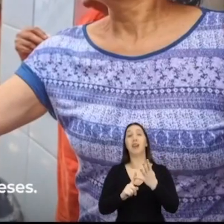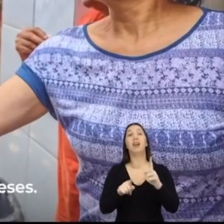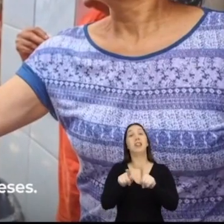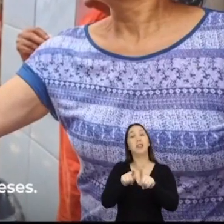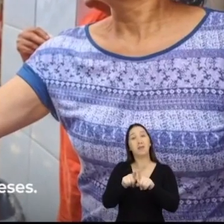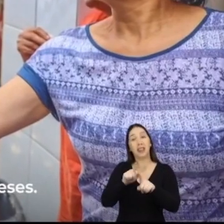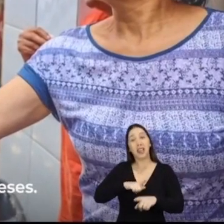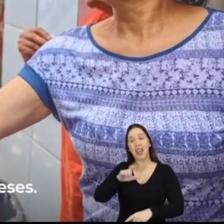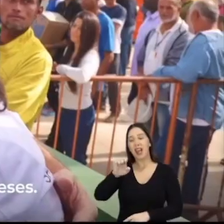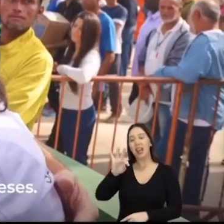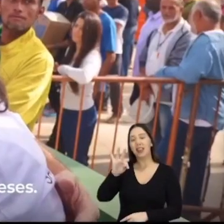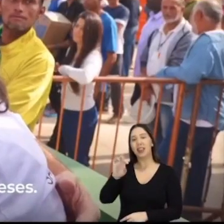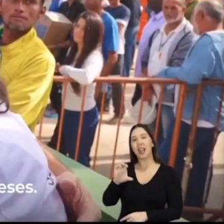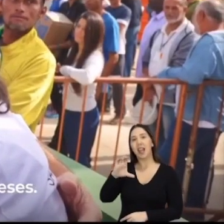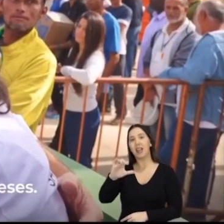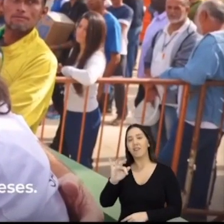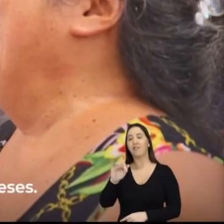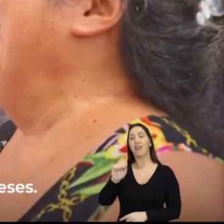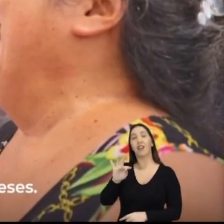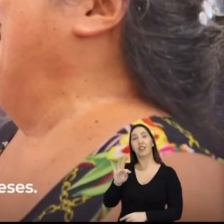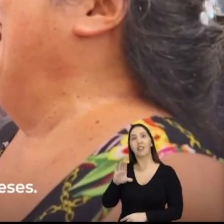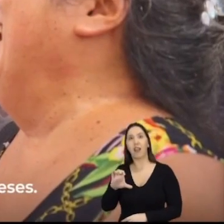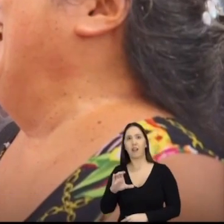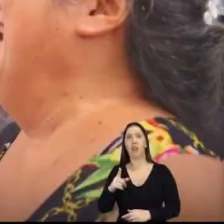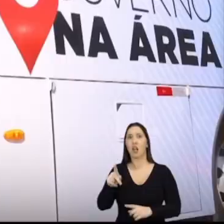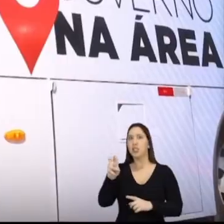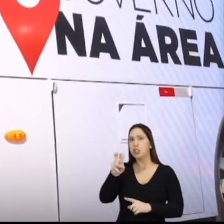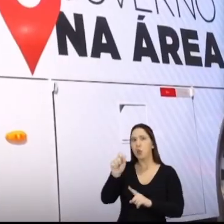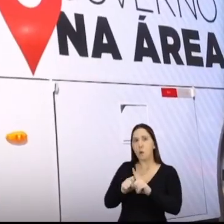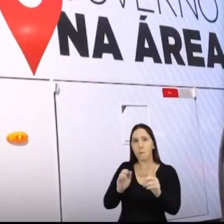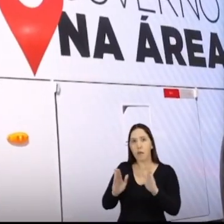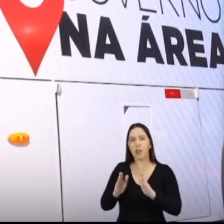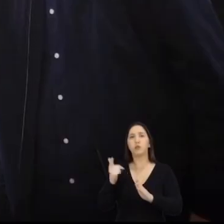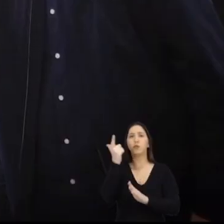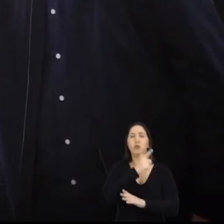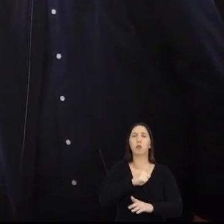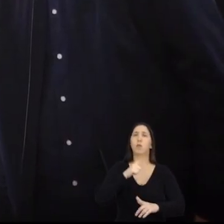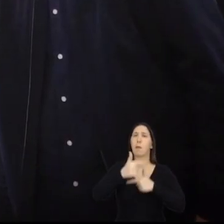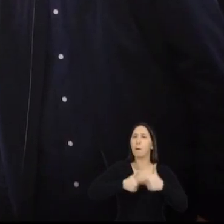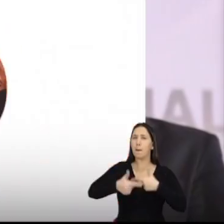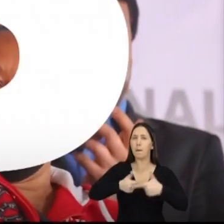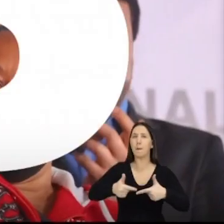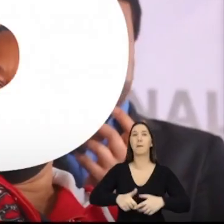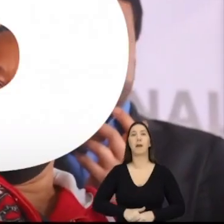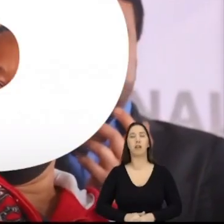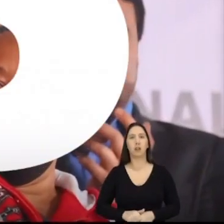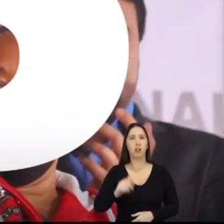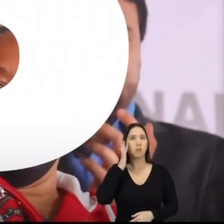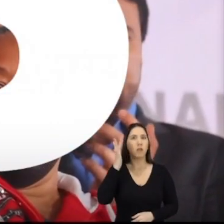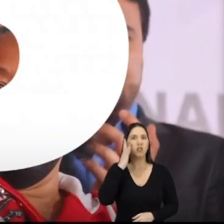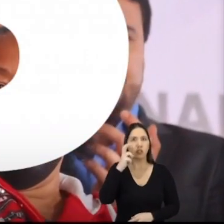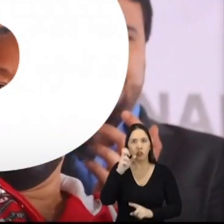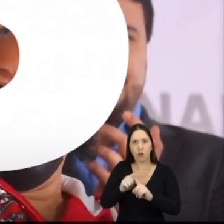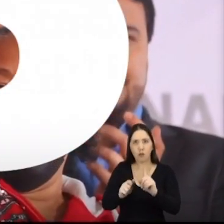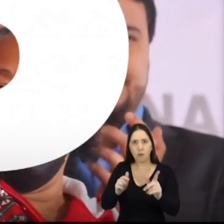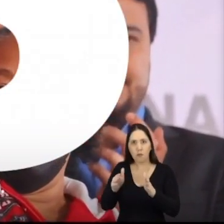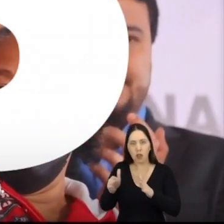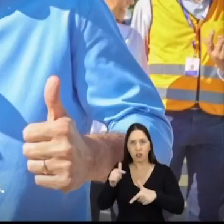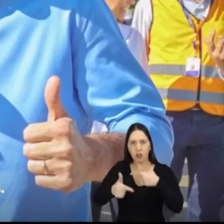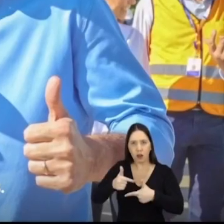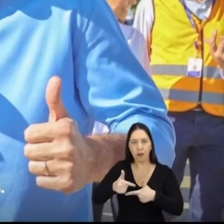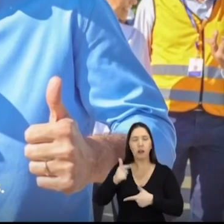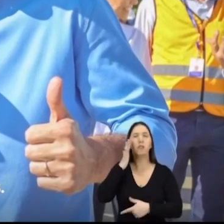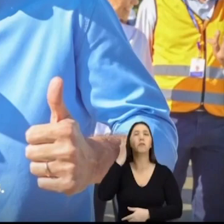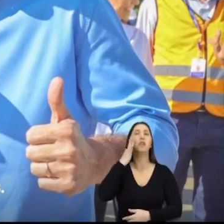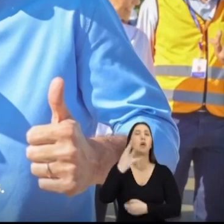é capaz de fazer tanta coisa em apenas cinco meses. Se Rodrigo fez tudo isso em cinco meses, imagina o que ele